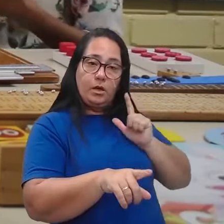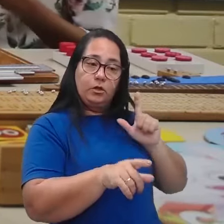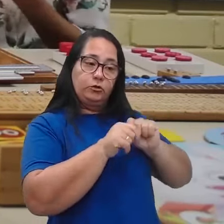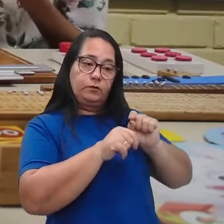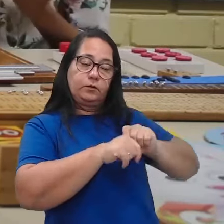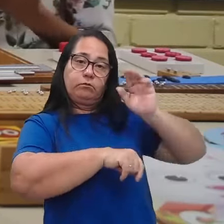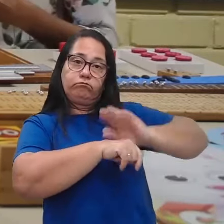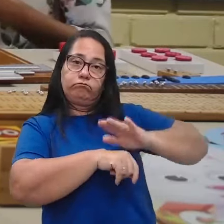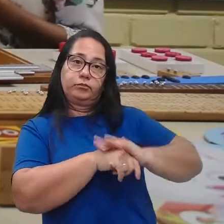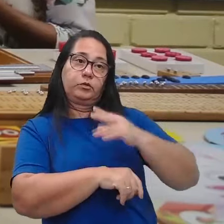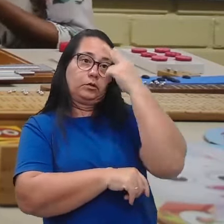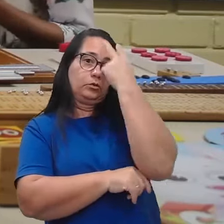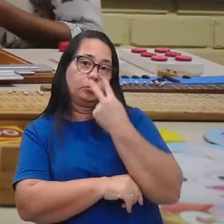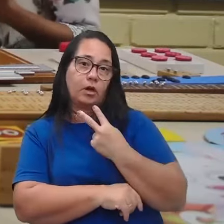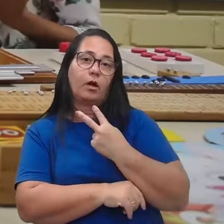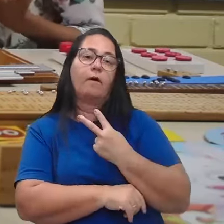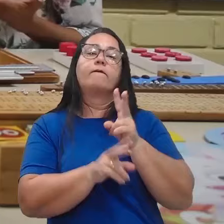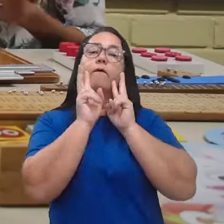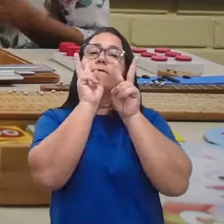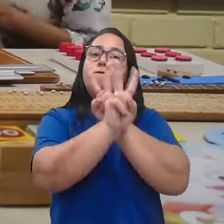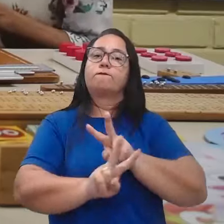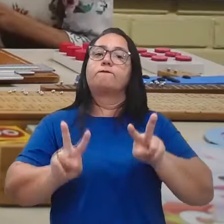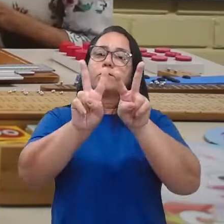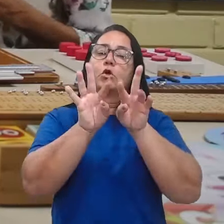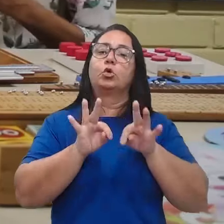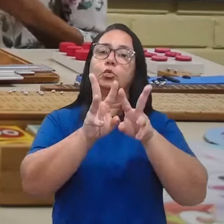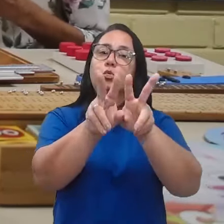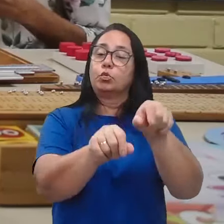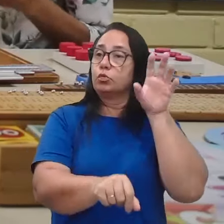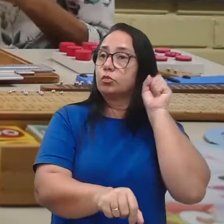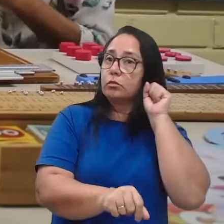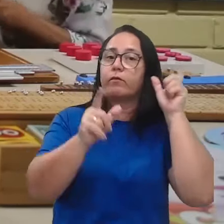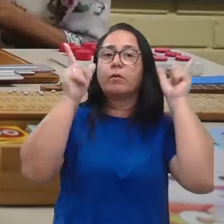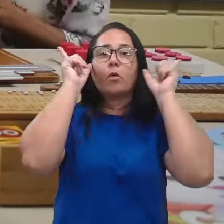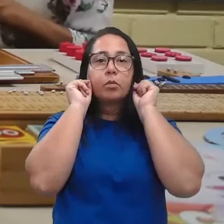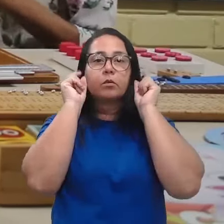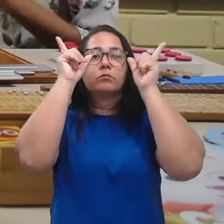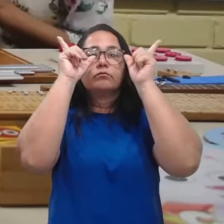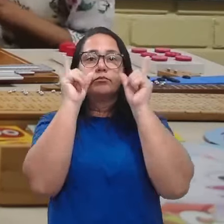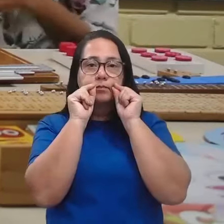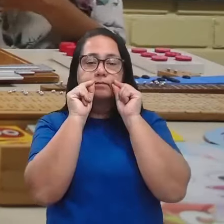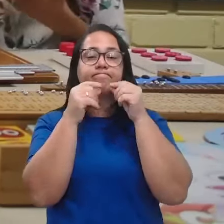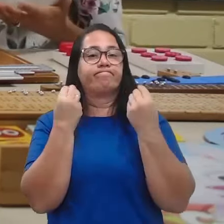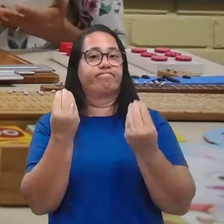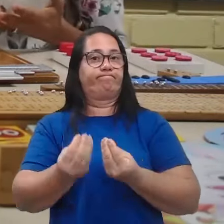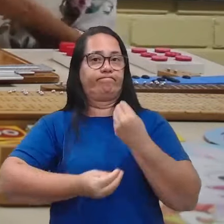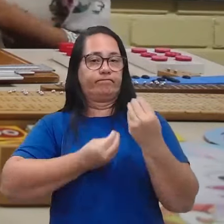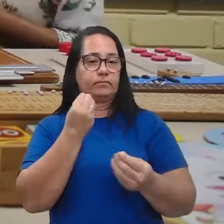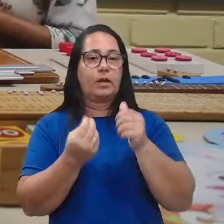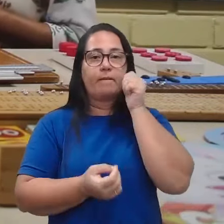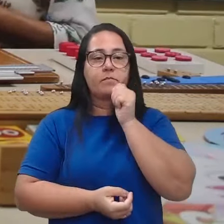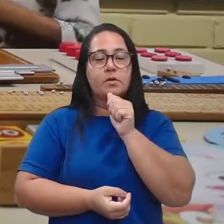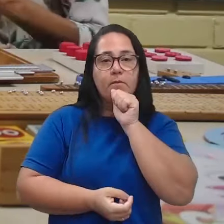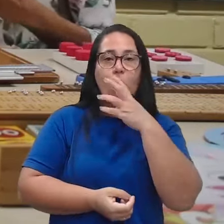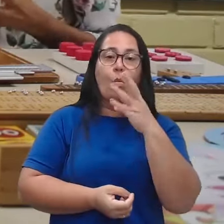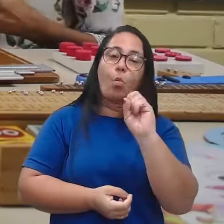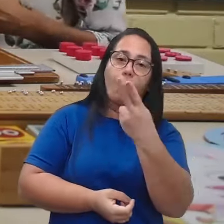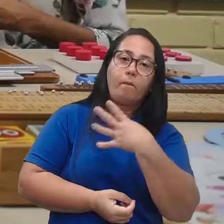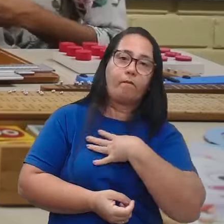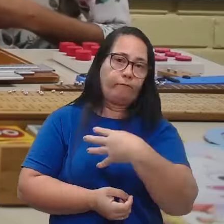enxergava, via ou escutava, enfim, e de uma hora para outra eu não tenho, a minha mãe ou o meu filho.